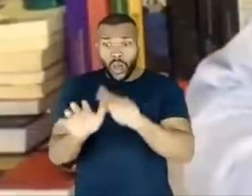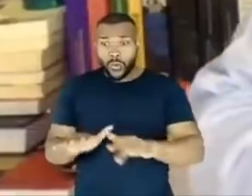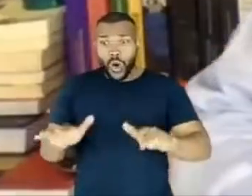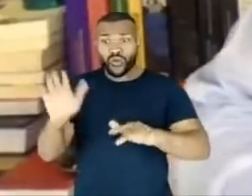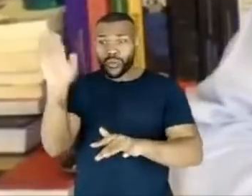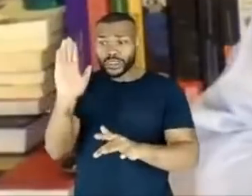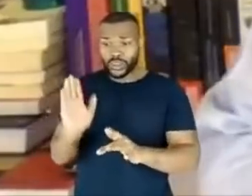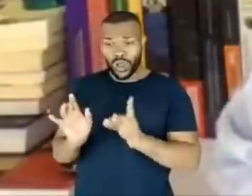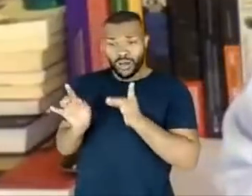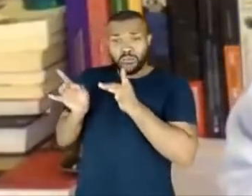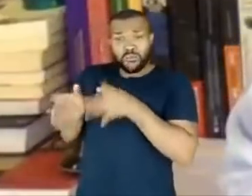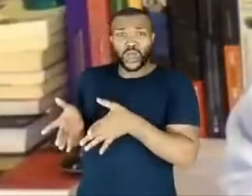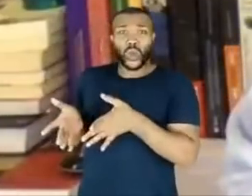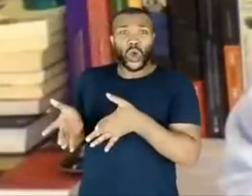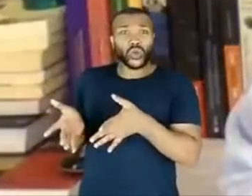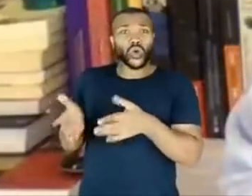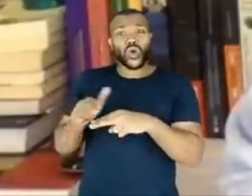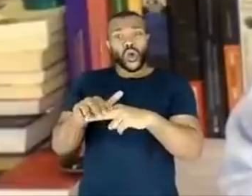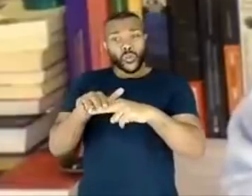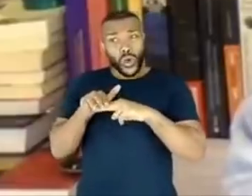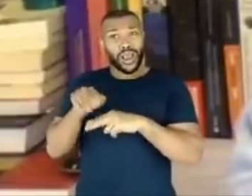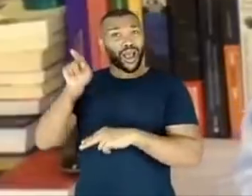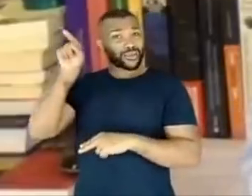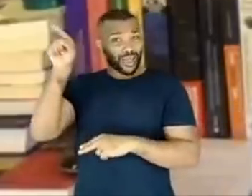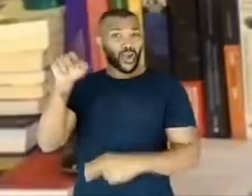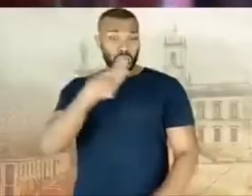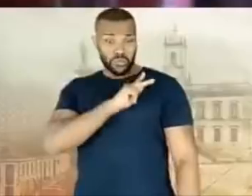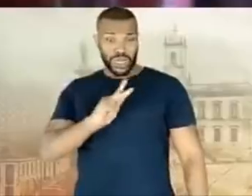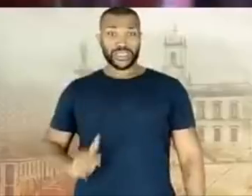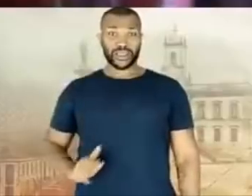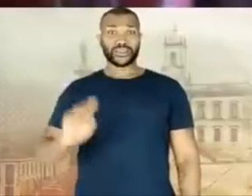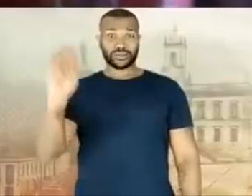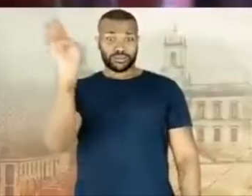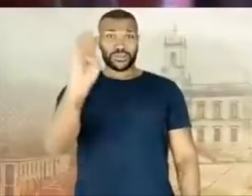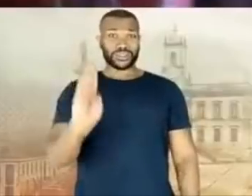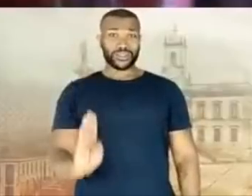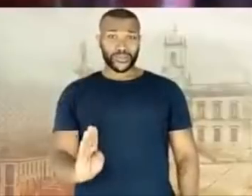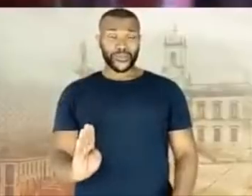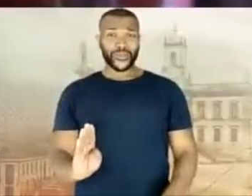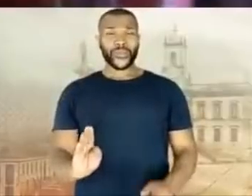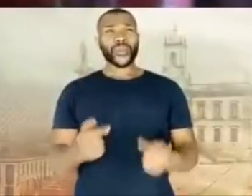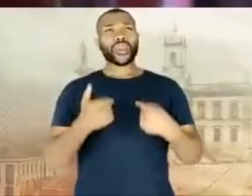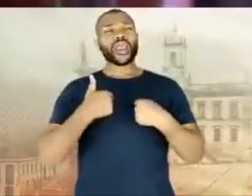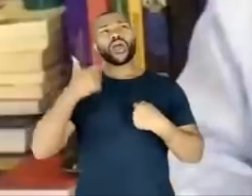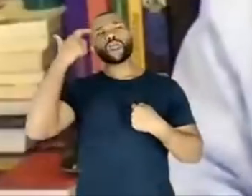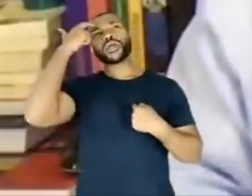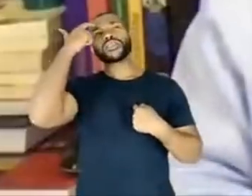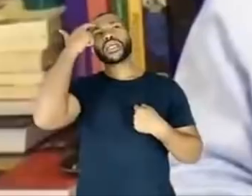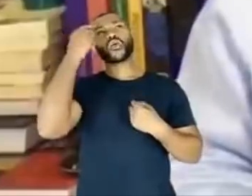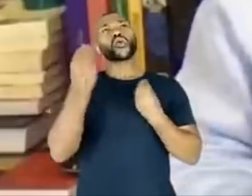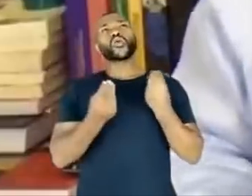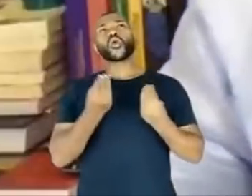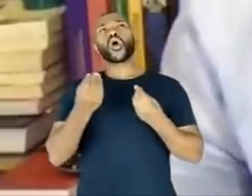agora nas mãos dessa gente que está governando o país. E eu fiquei pensando, bom, que discurso que a